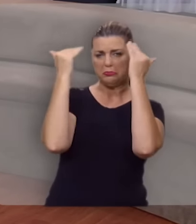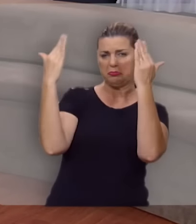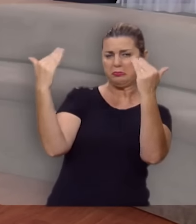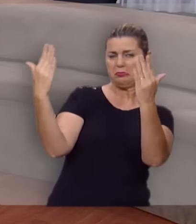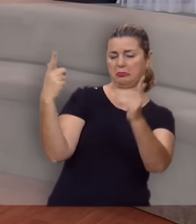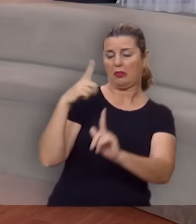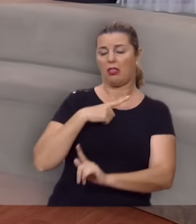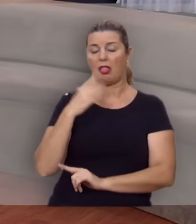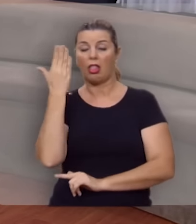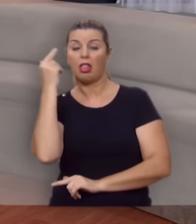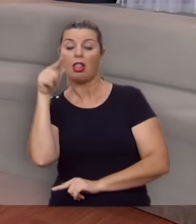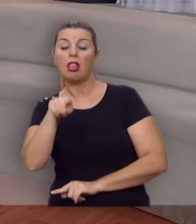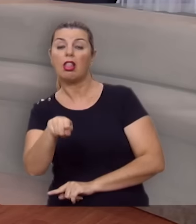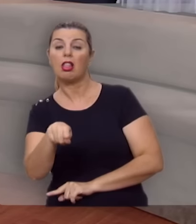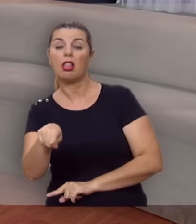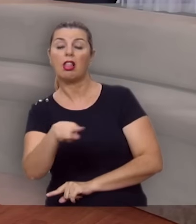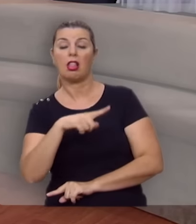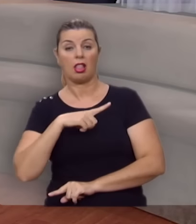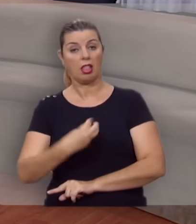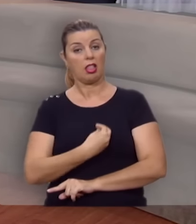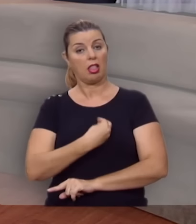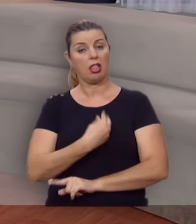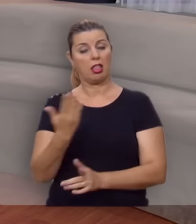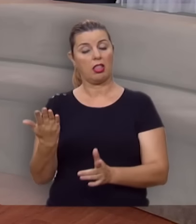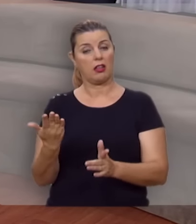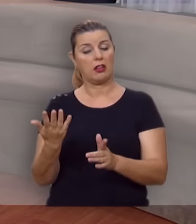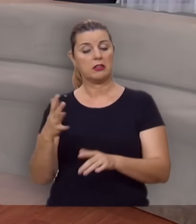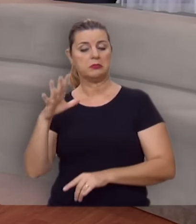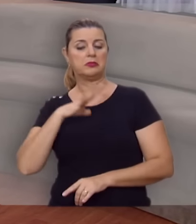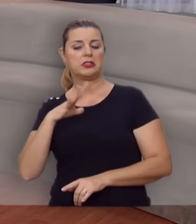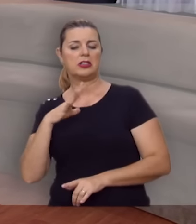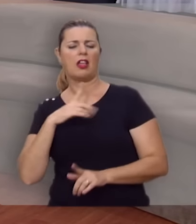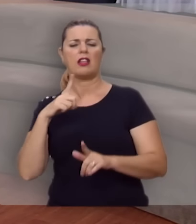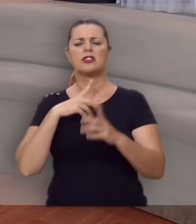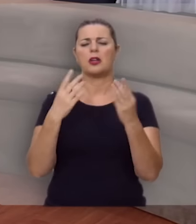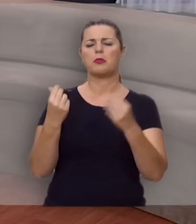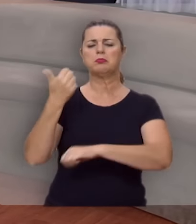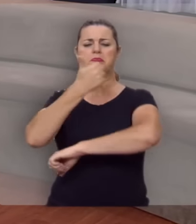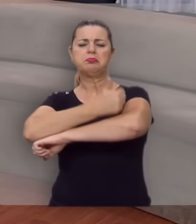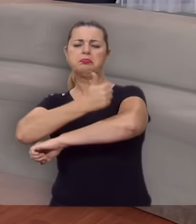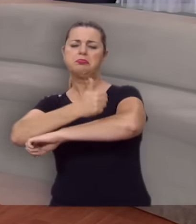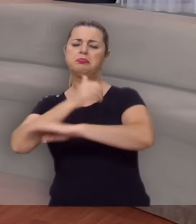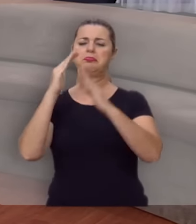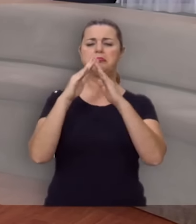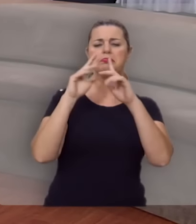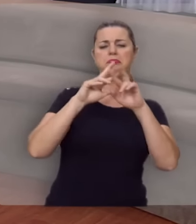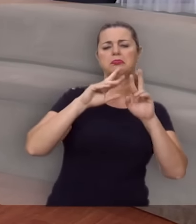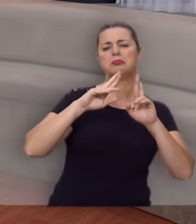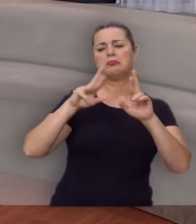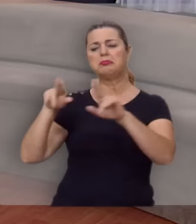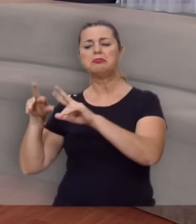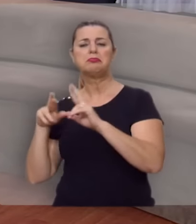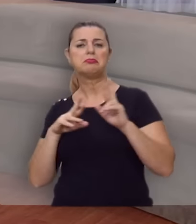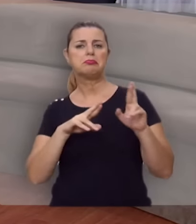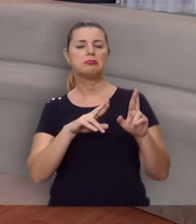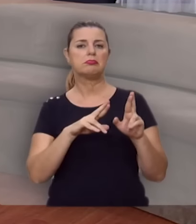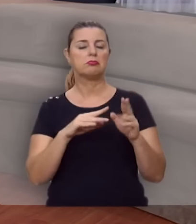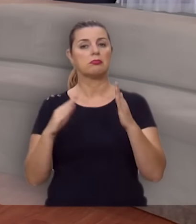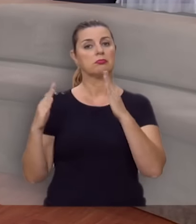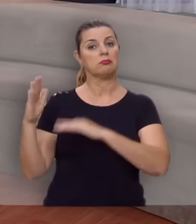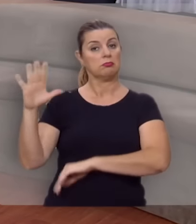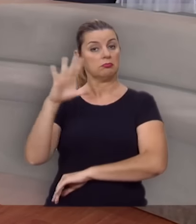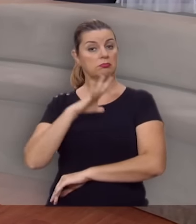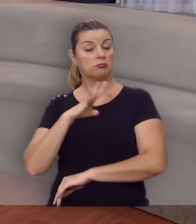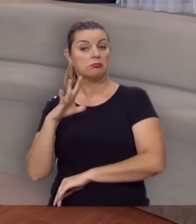do saber humano, a cidade ornada por palácios, por templos religiosos,